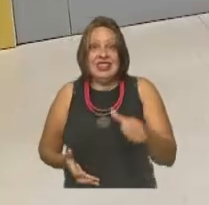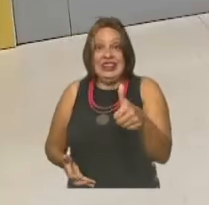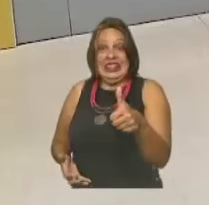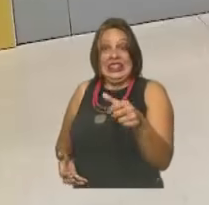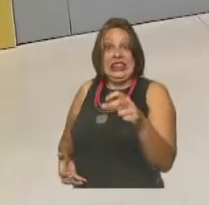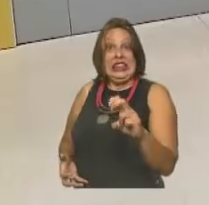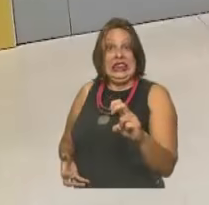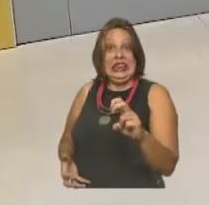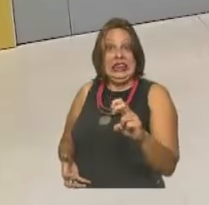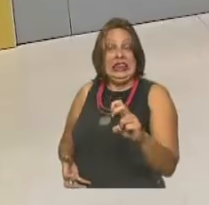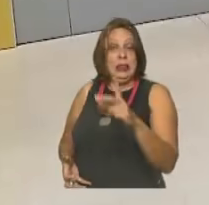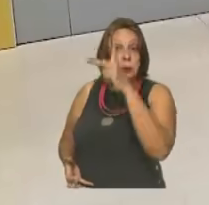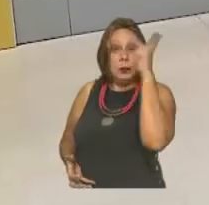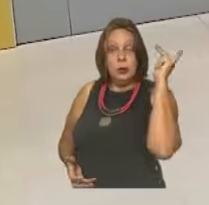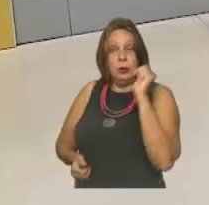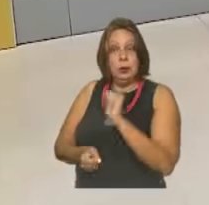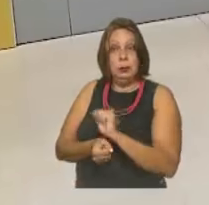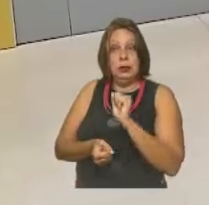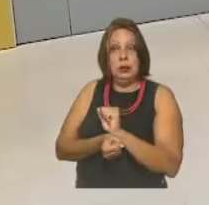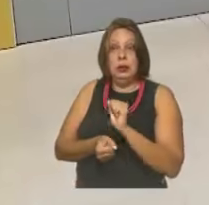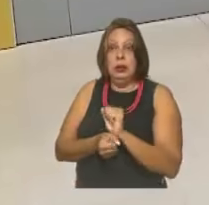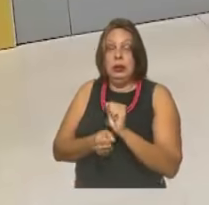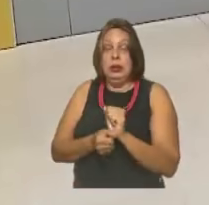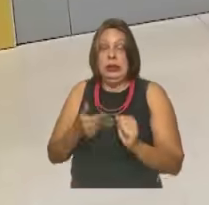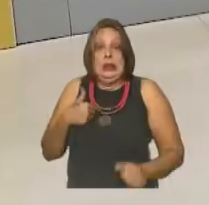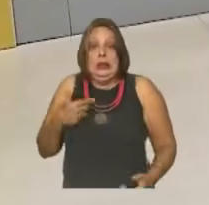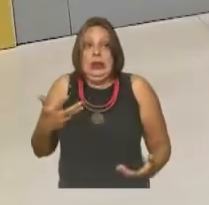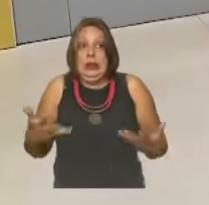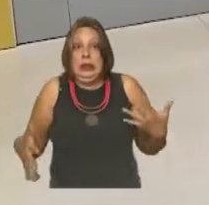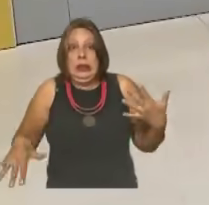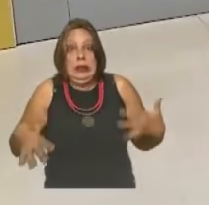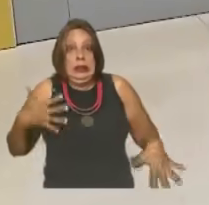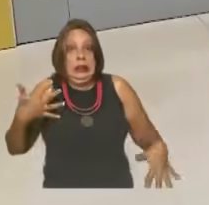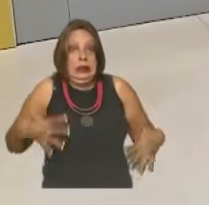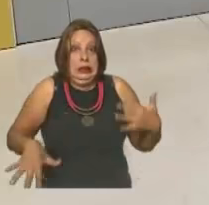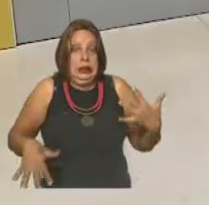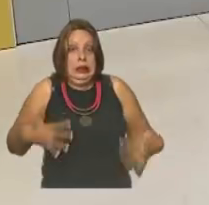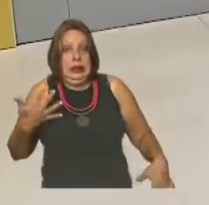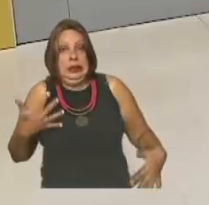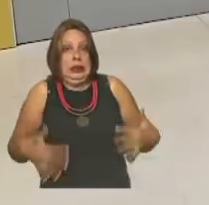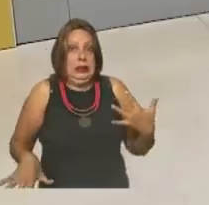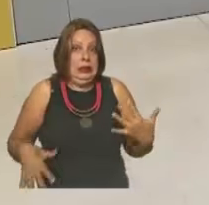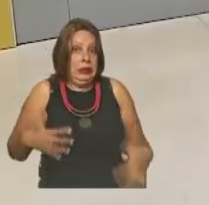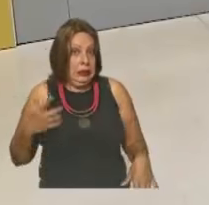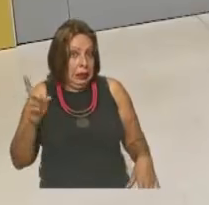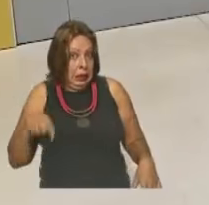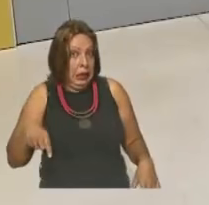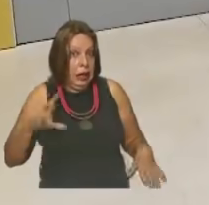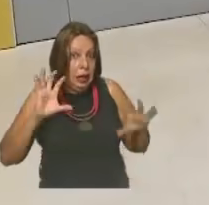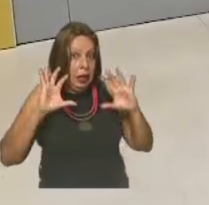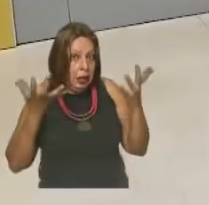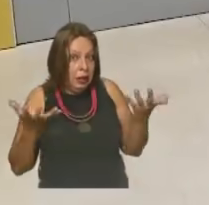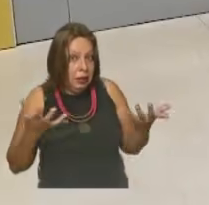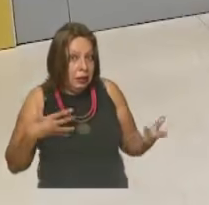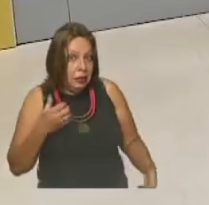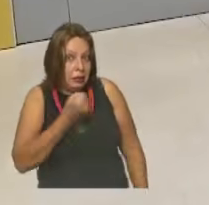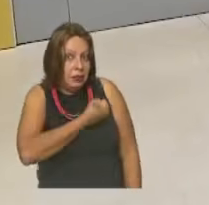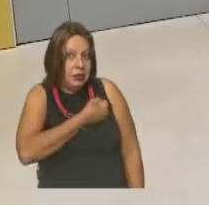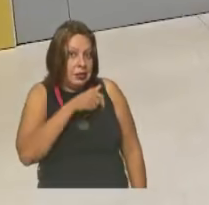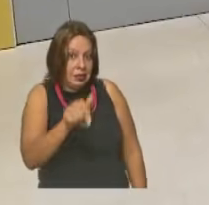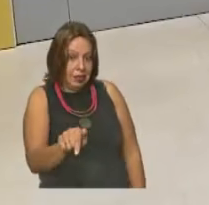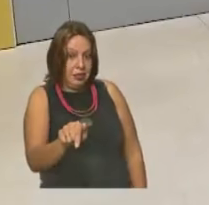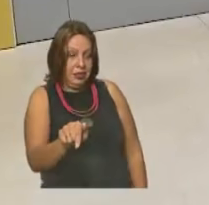15 títulos na expectativa. Ai, ai, ai, ai, ai, ai, ai, tá disputado. Será que decide agora com a bolinha de